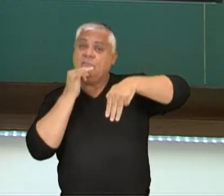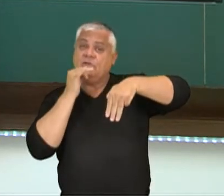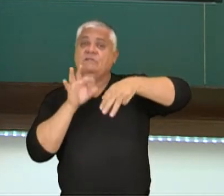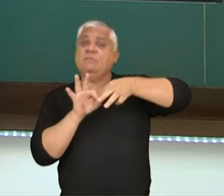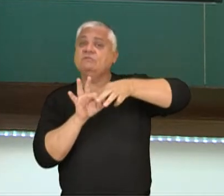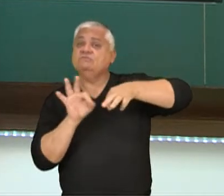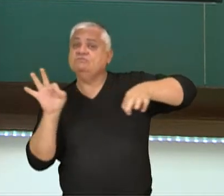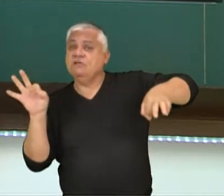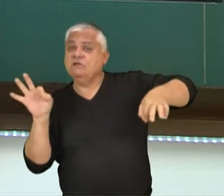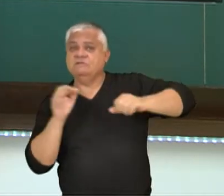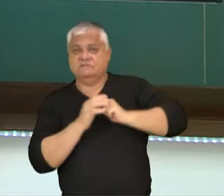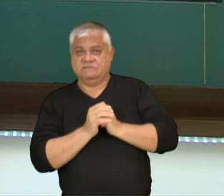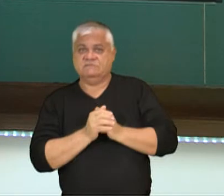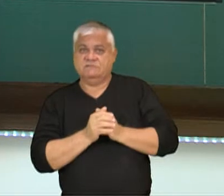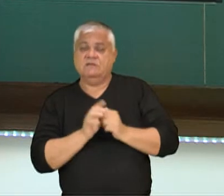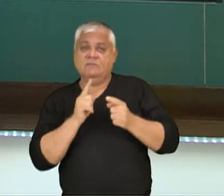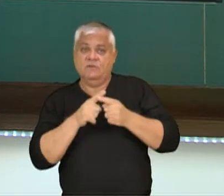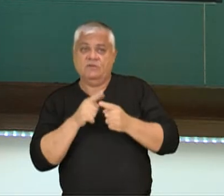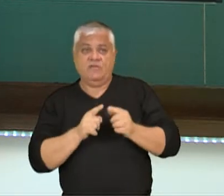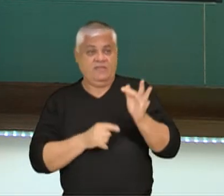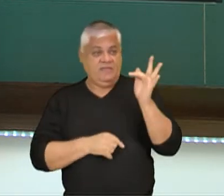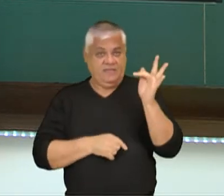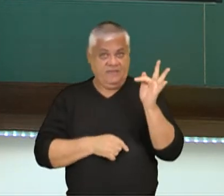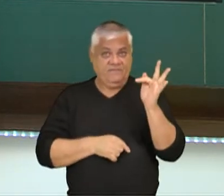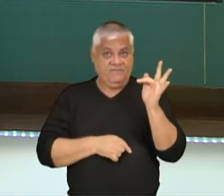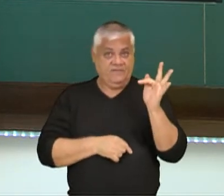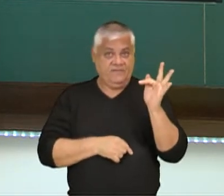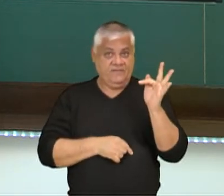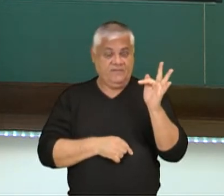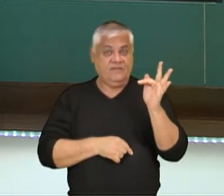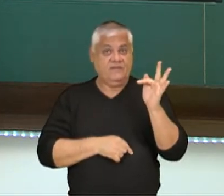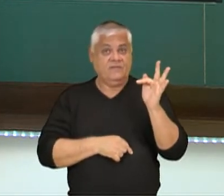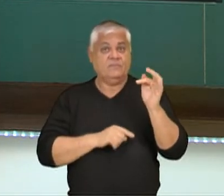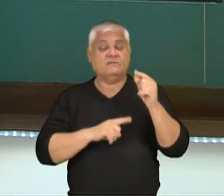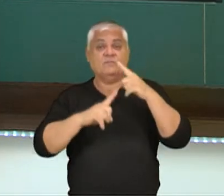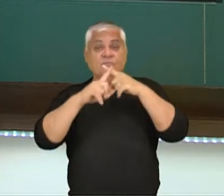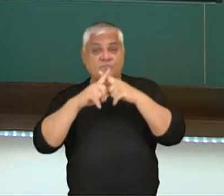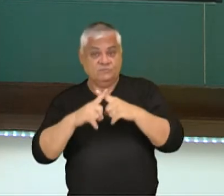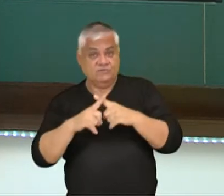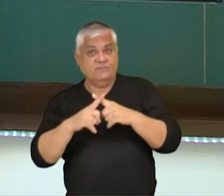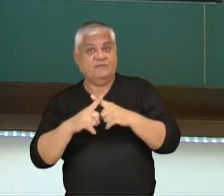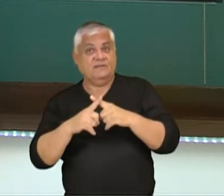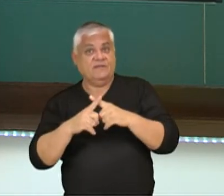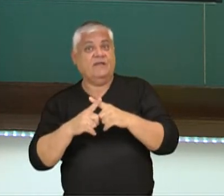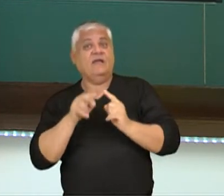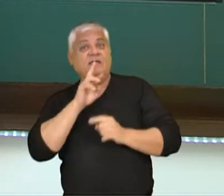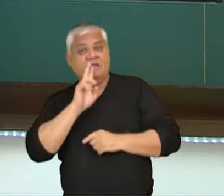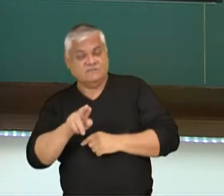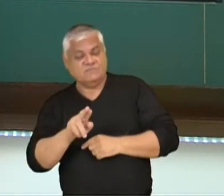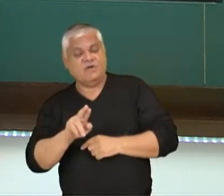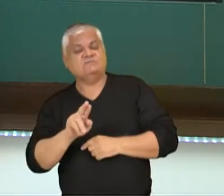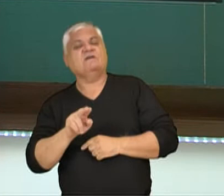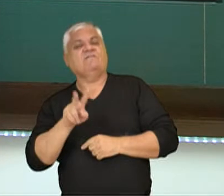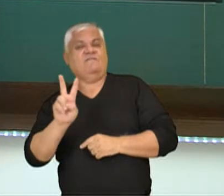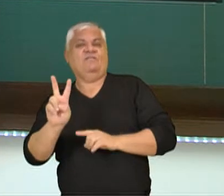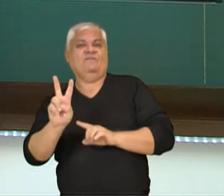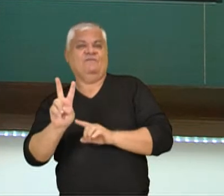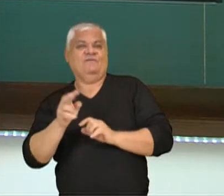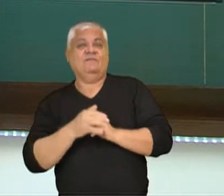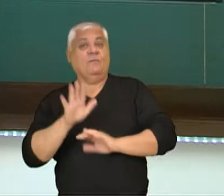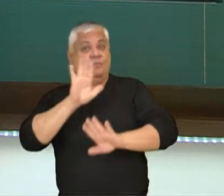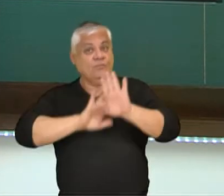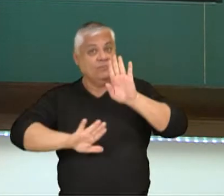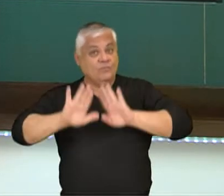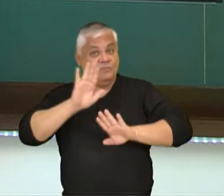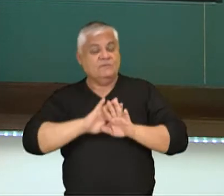a força, ela é vetor, porque quando você pega um escalar e multiplica por um vetor, o resultado tem que ser vetor. Então, olha só, cuidado,